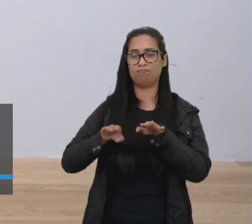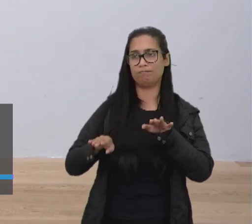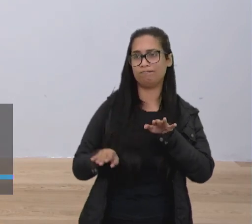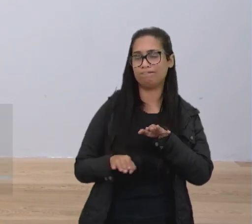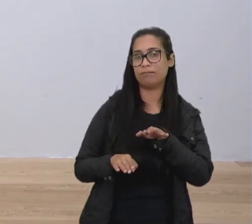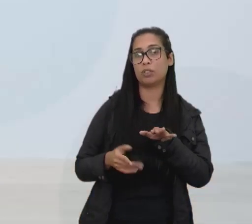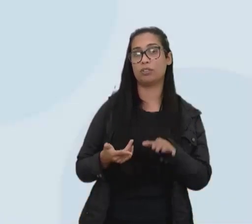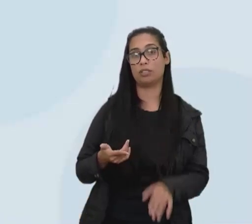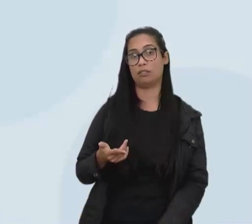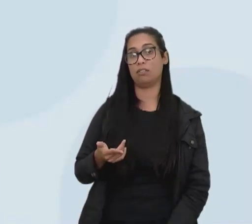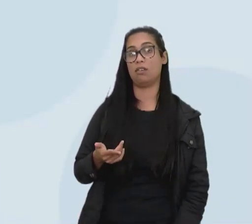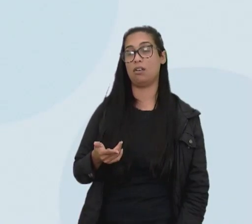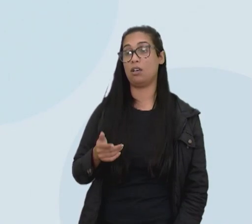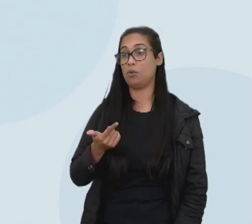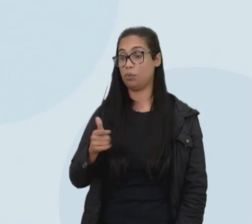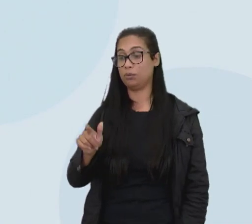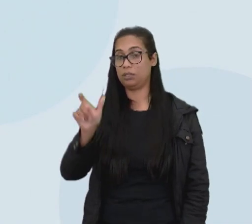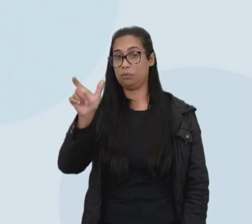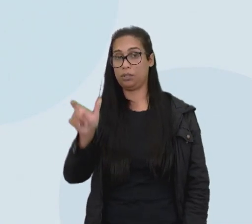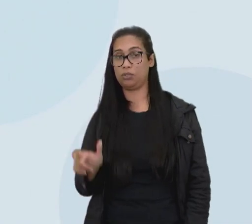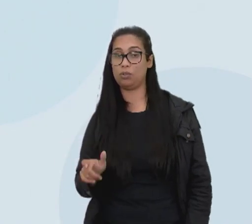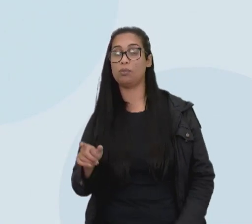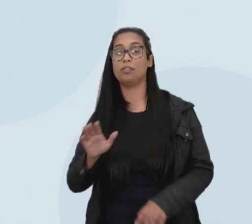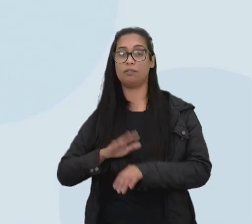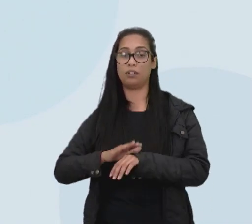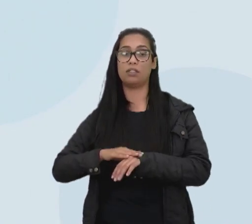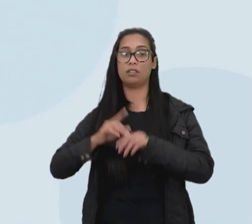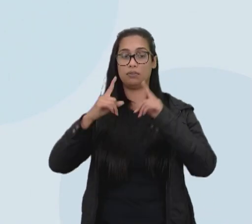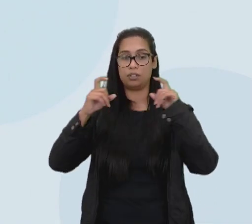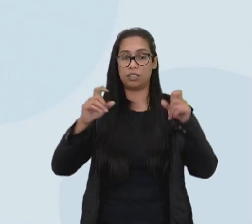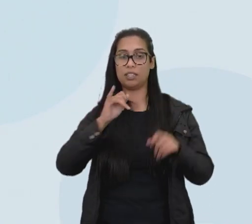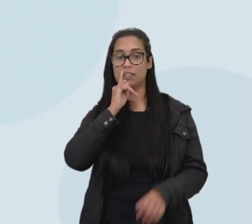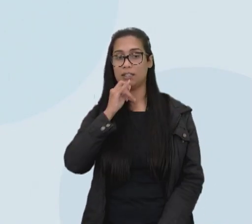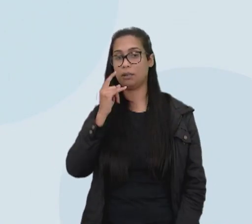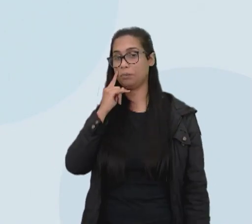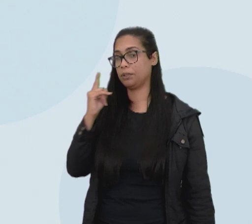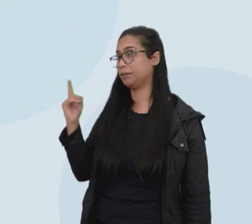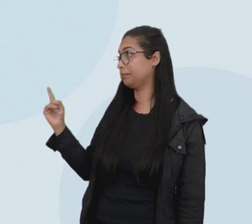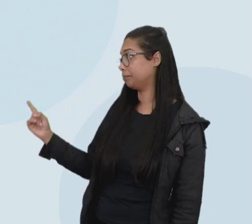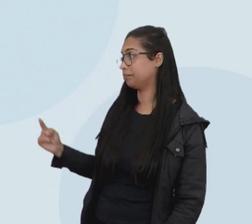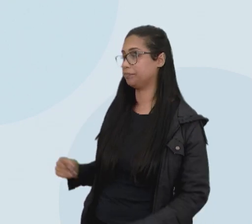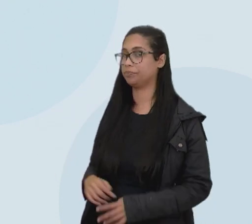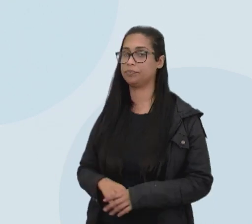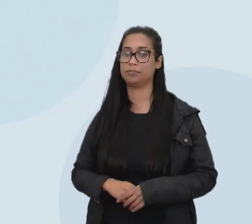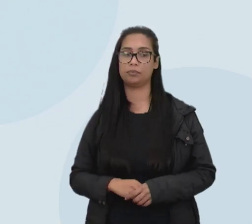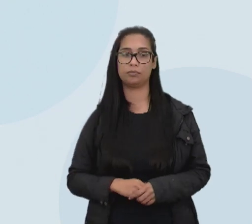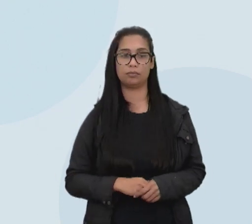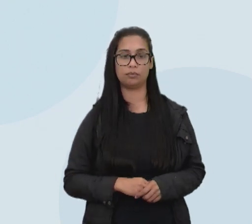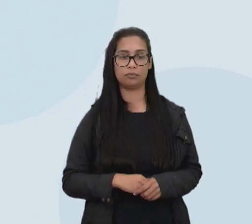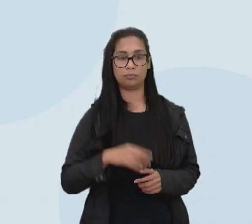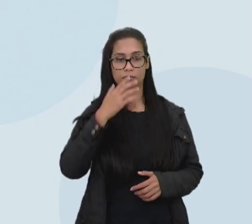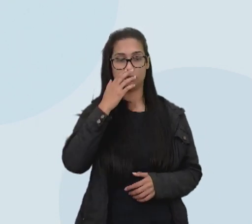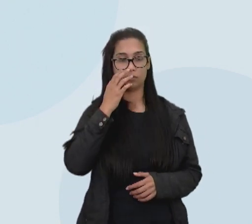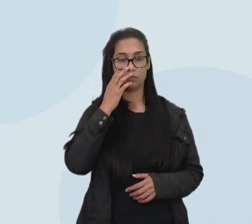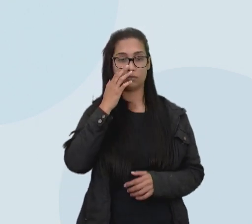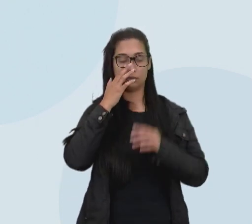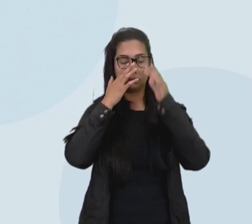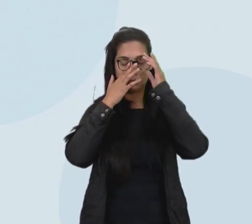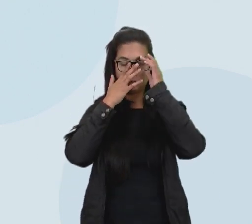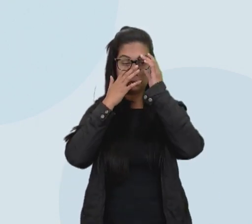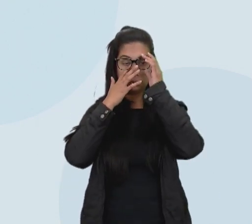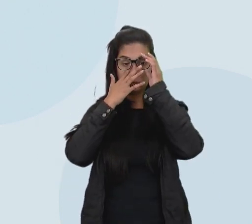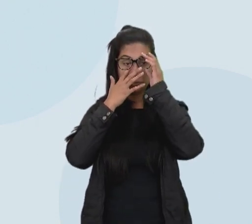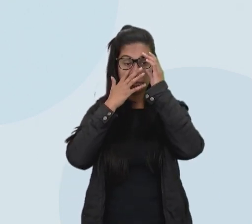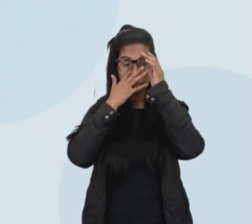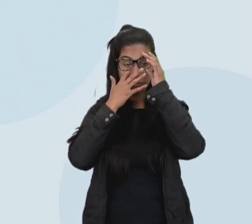que vão aparecer para vocês ali, por exemplo, seu sotaque é muito feio e esquisito, baiano é muito preguiçoso, que roupa de